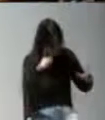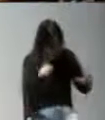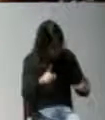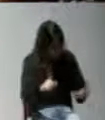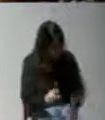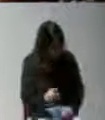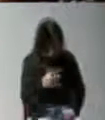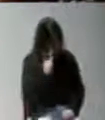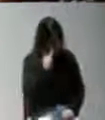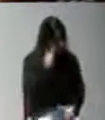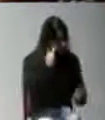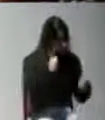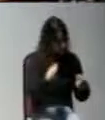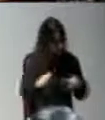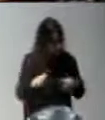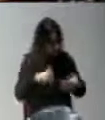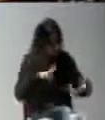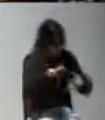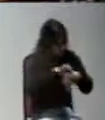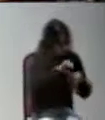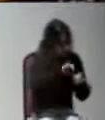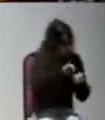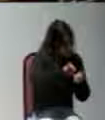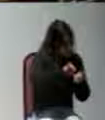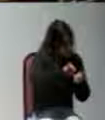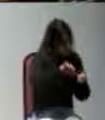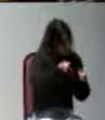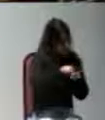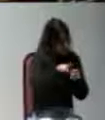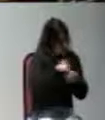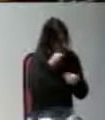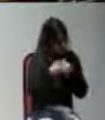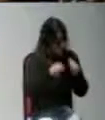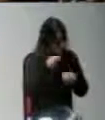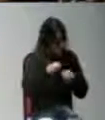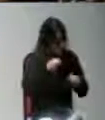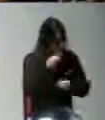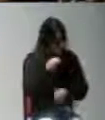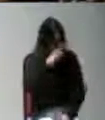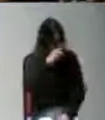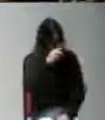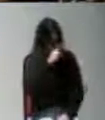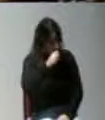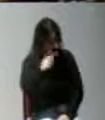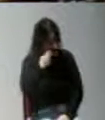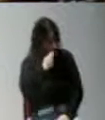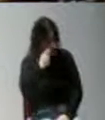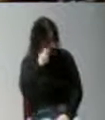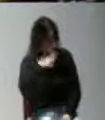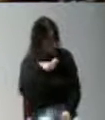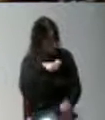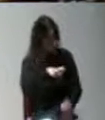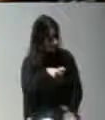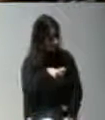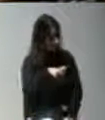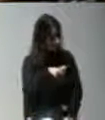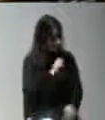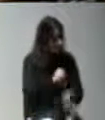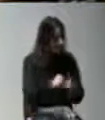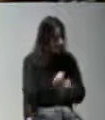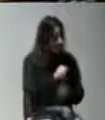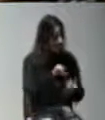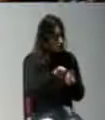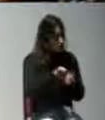com as necessidades do próprio capitalismo e do estado das forças políticas. Em sociedades capitalistas,